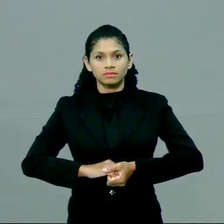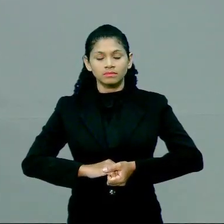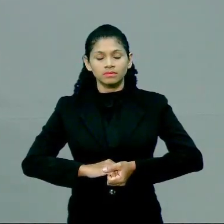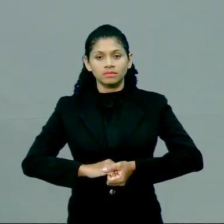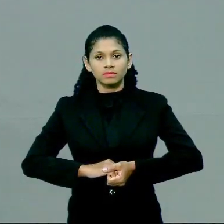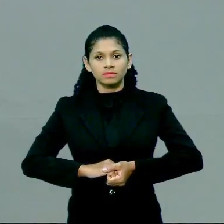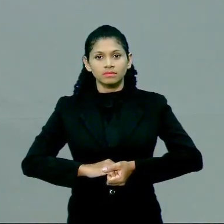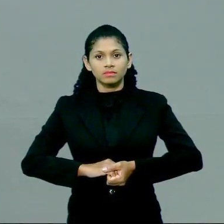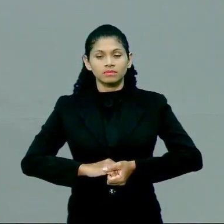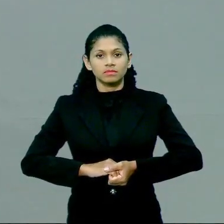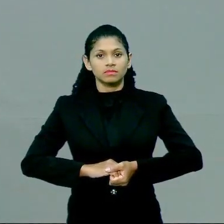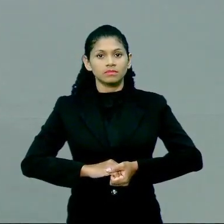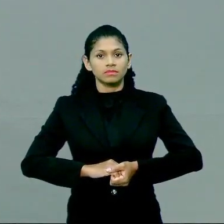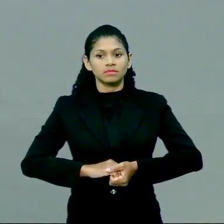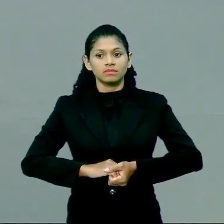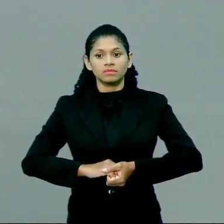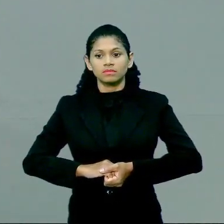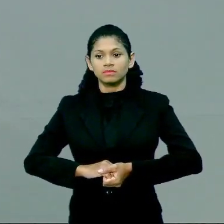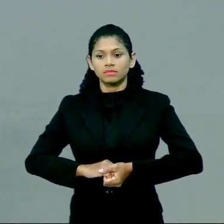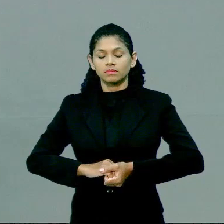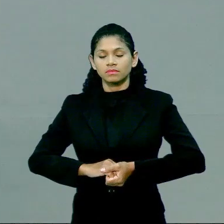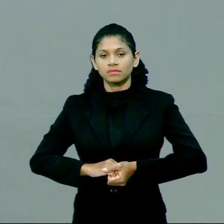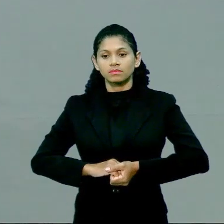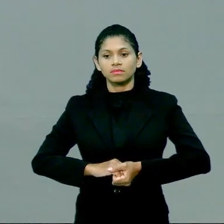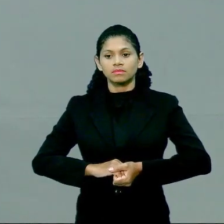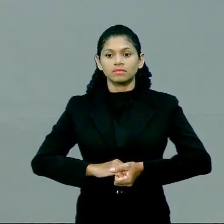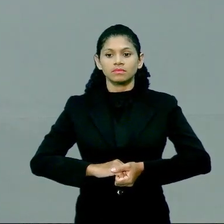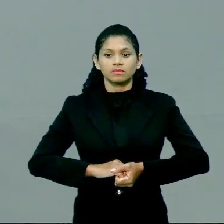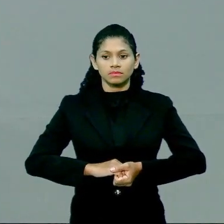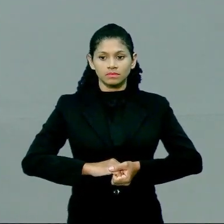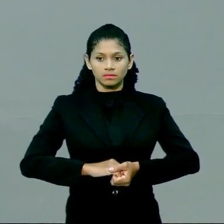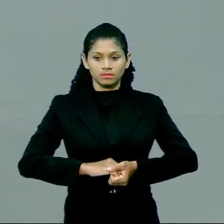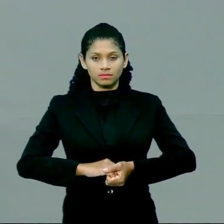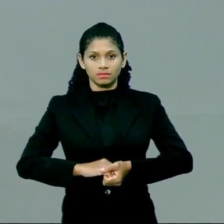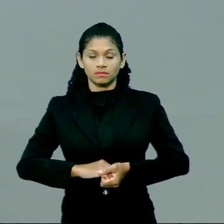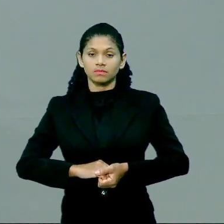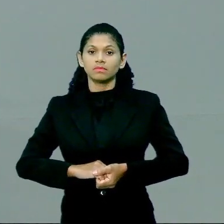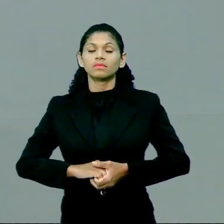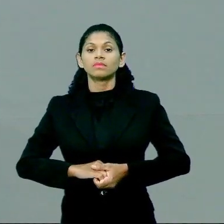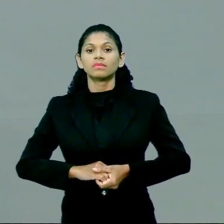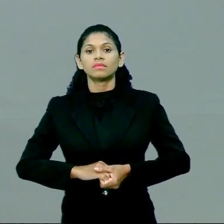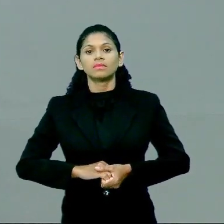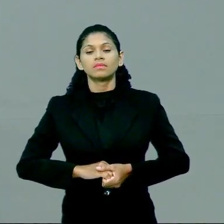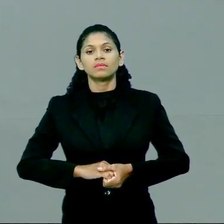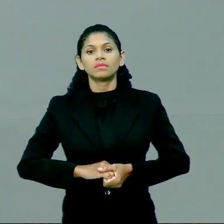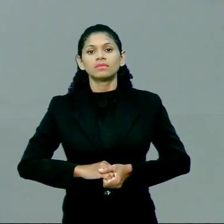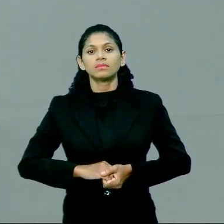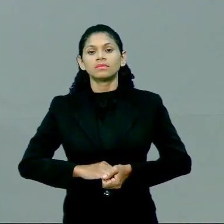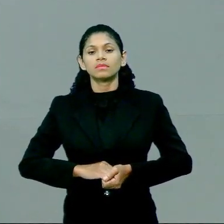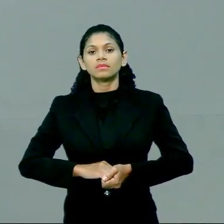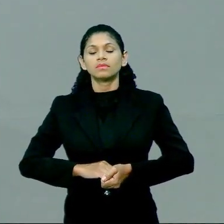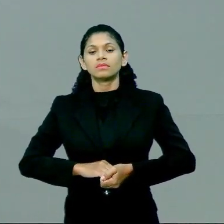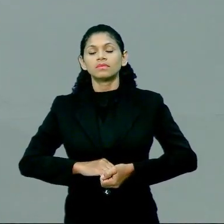Olá Chico reticicas a mais uma classe de